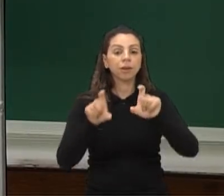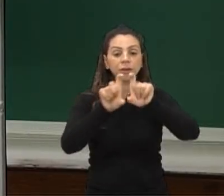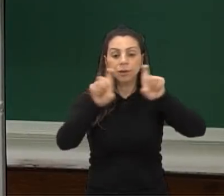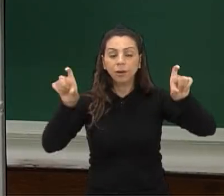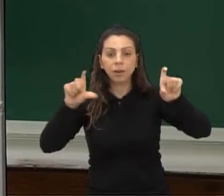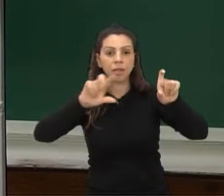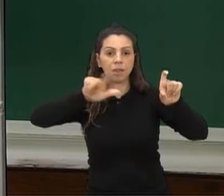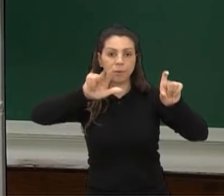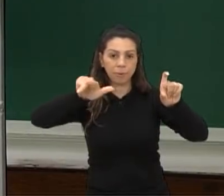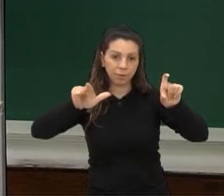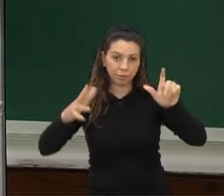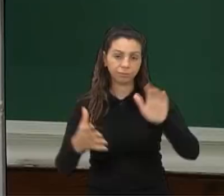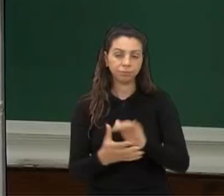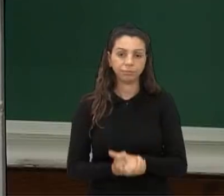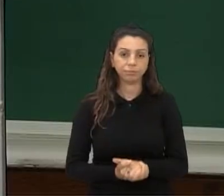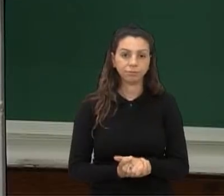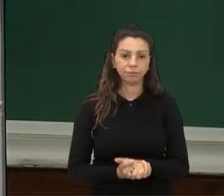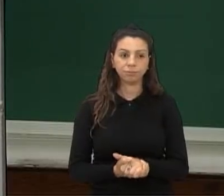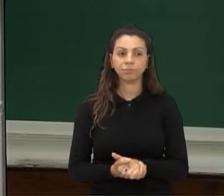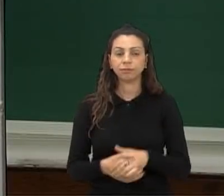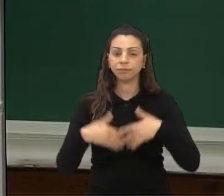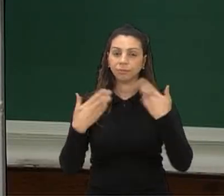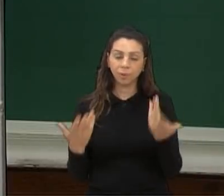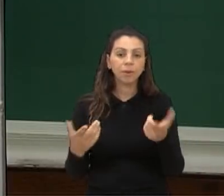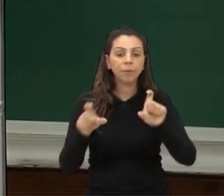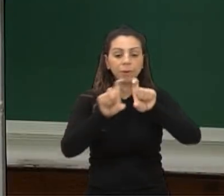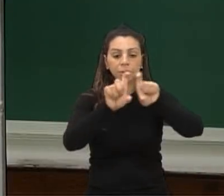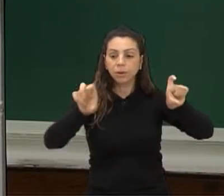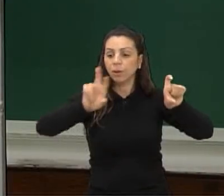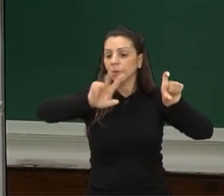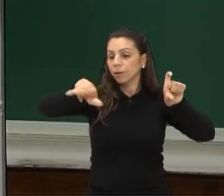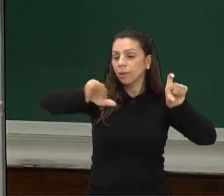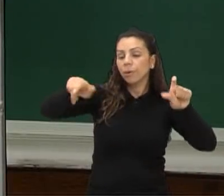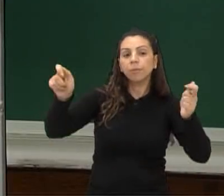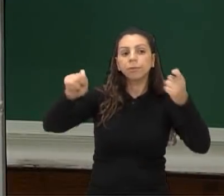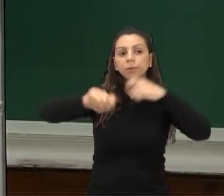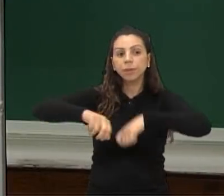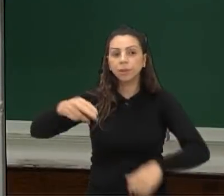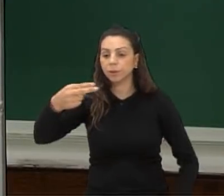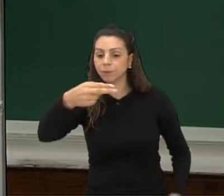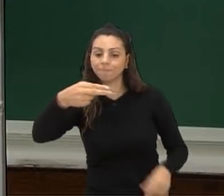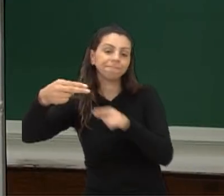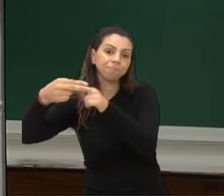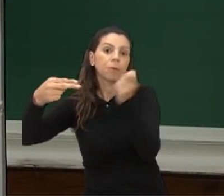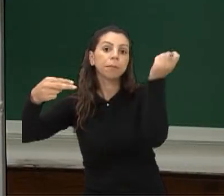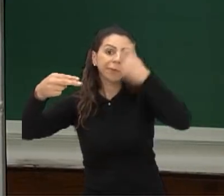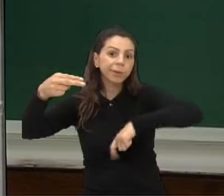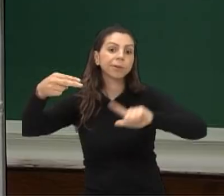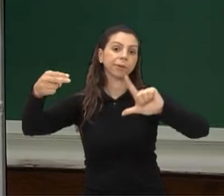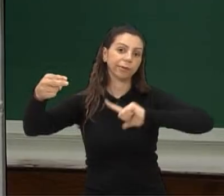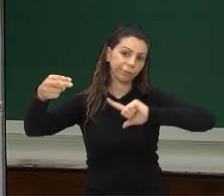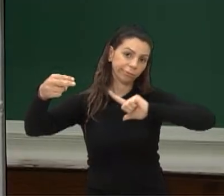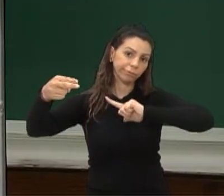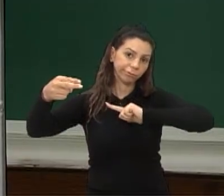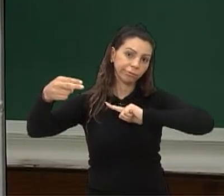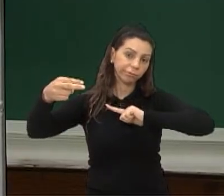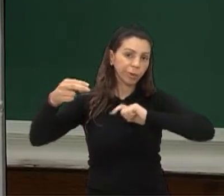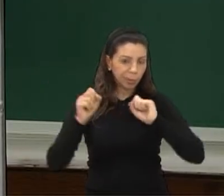que 6. Esse sinal de menor não é uma equação, não representa uma equação, e